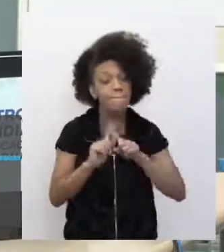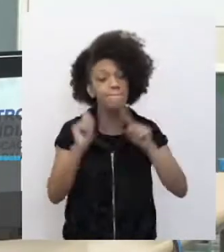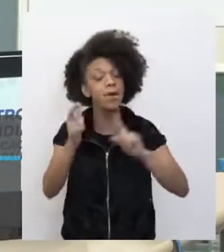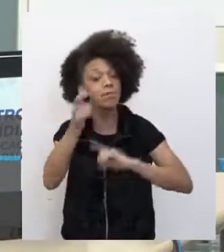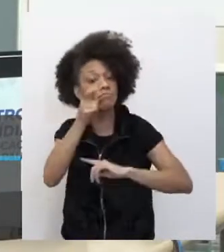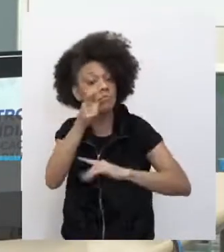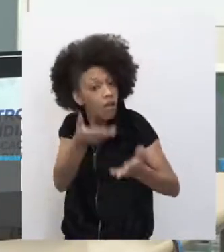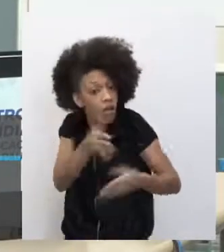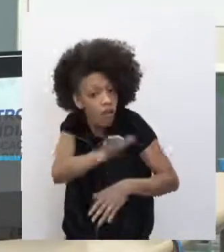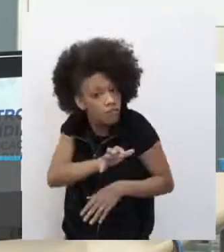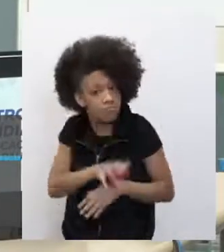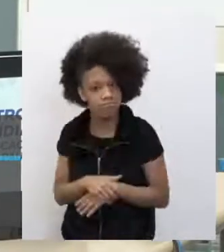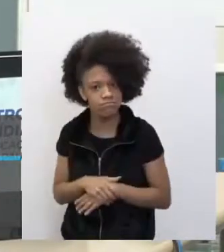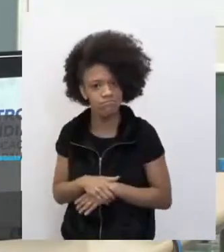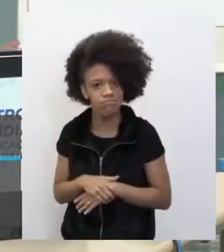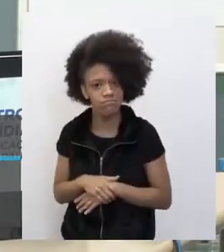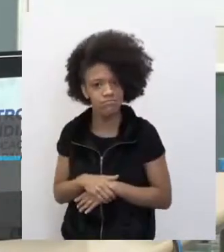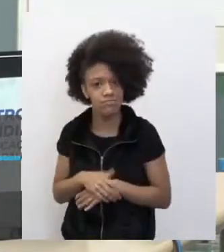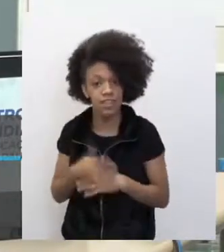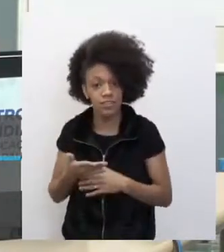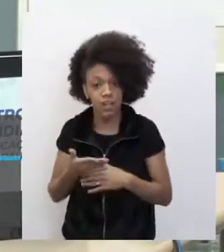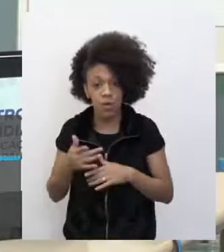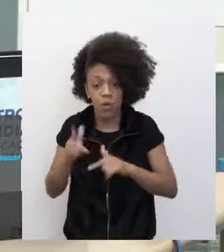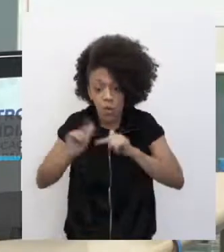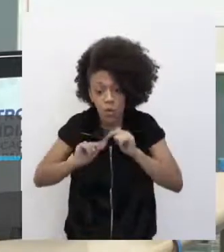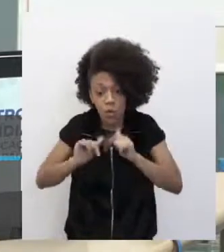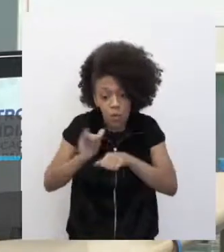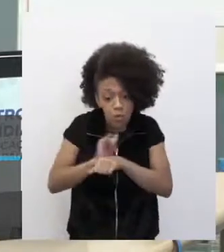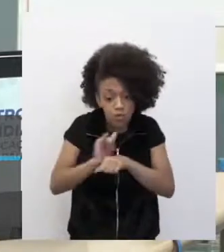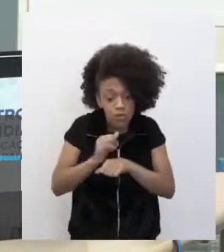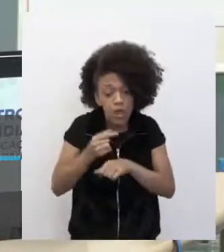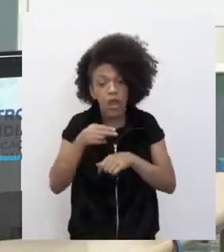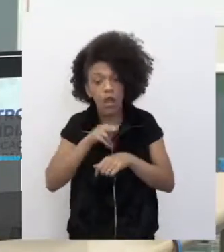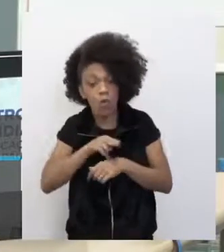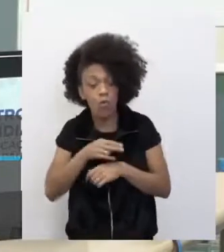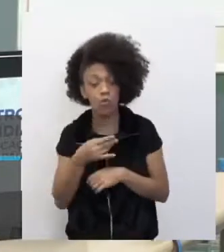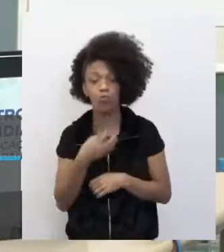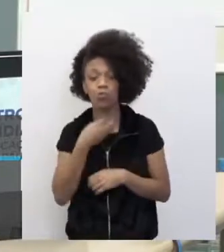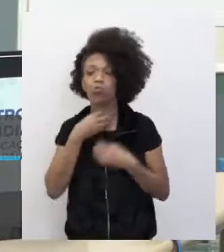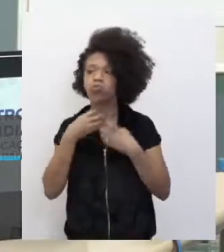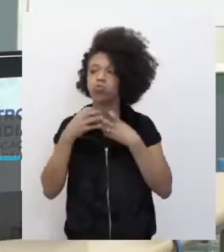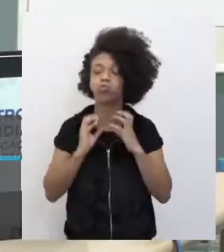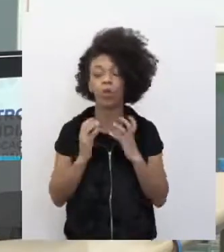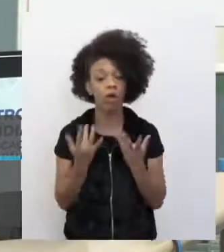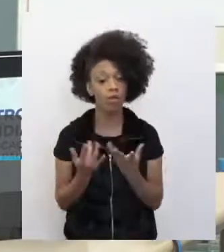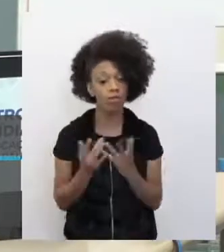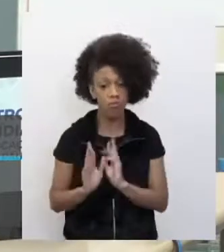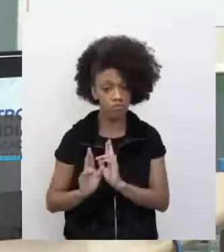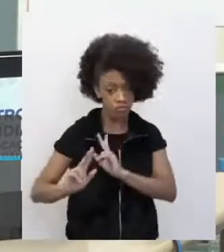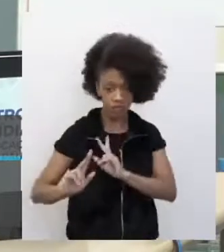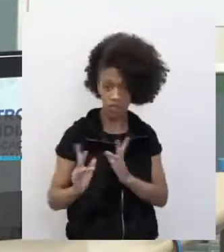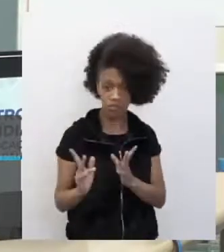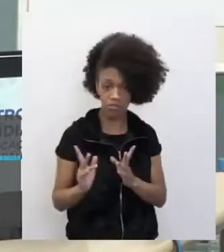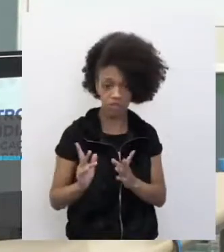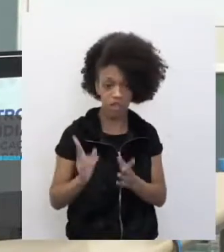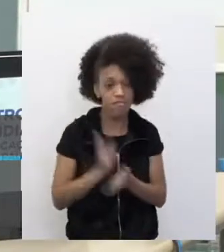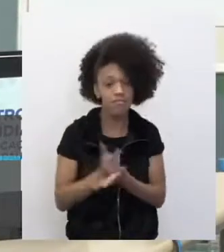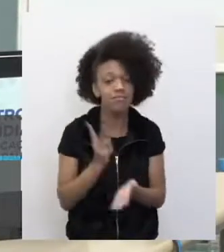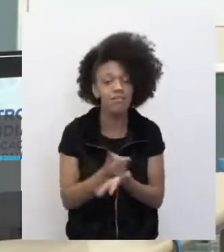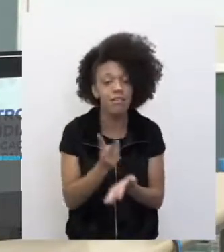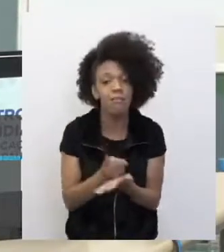interessante é isso, gente. São os acessórios que ele utiliza e ele é diferente. Eles sempre colocam